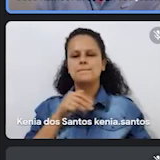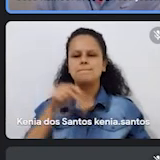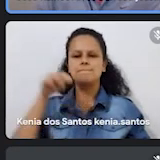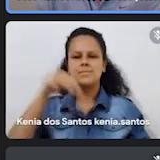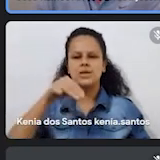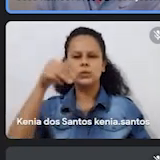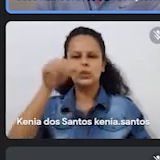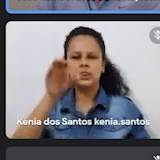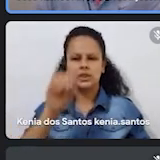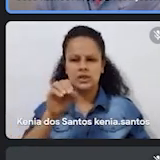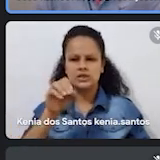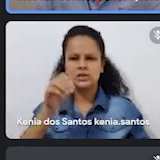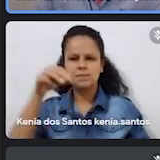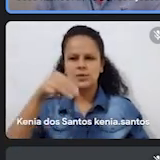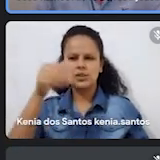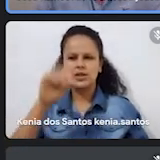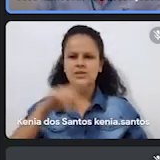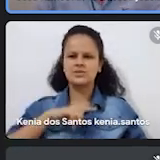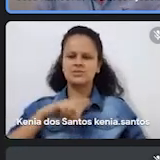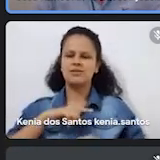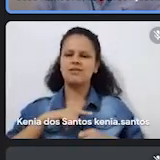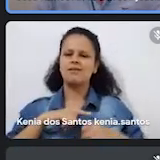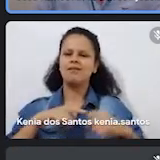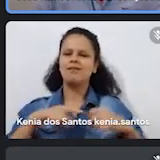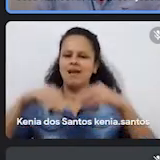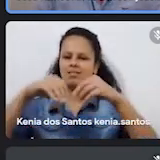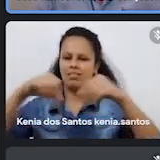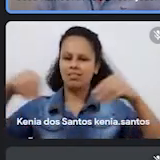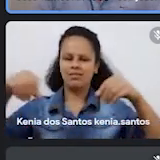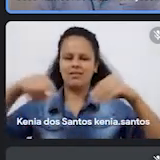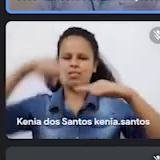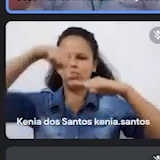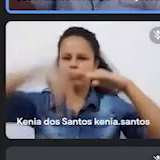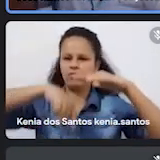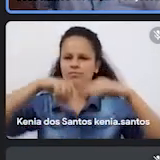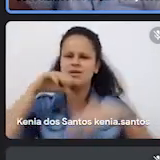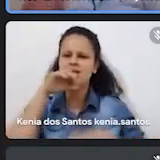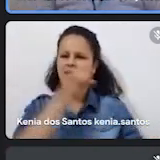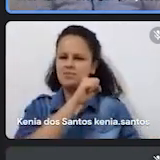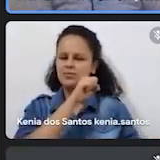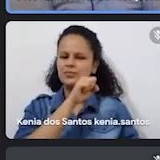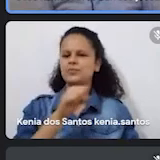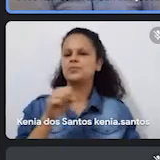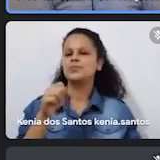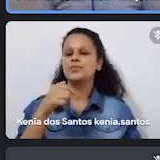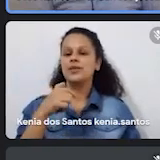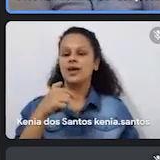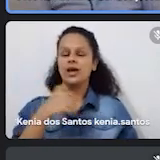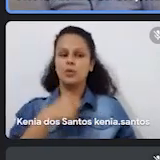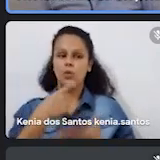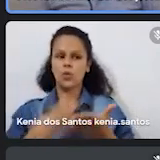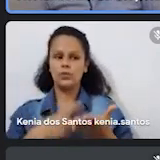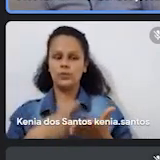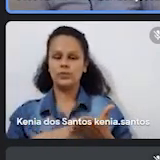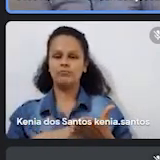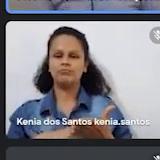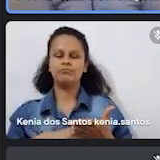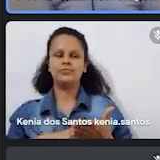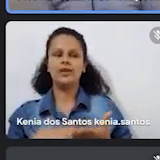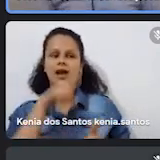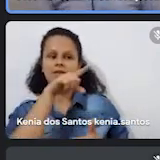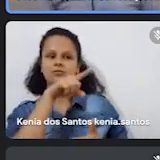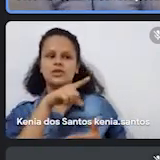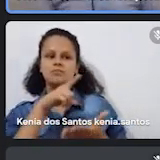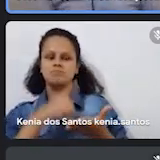rede monofásica, o aterramento monofásico é rapidinho, e aí você vai lá e faz o